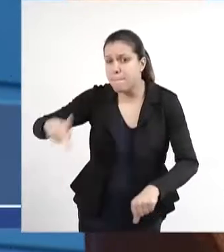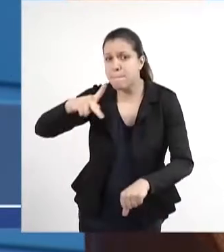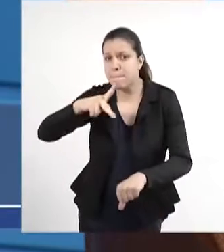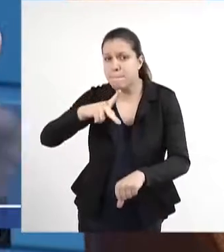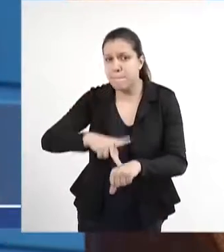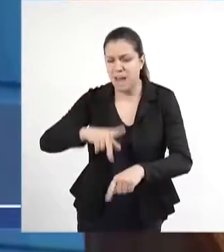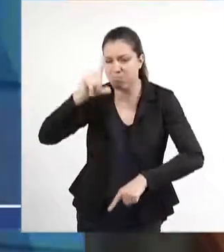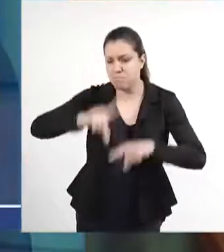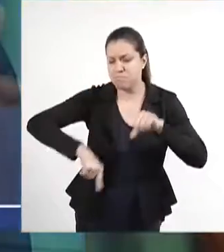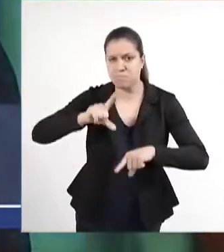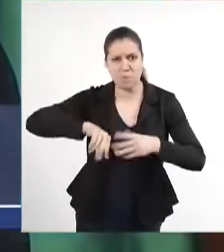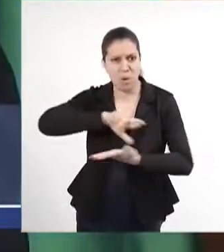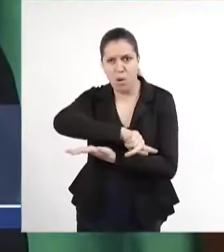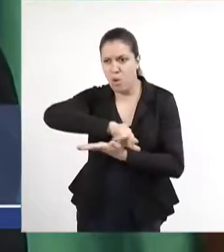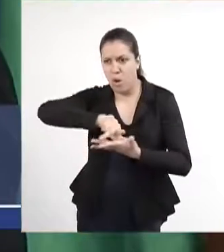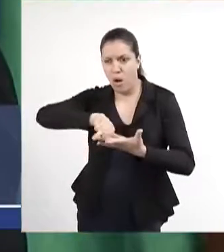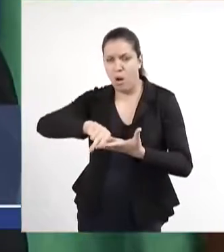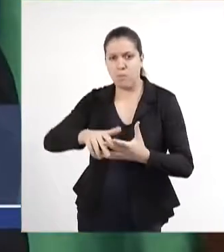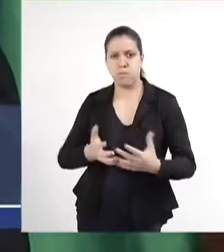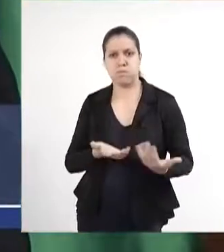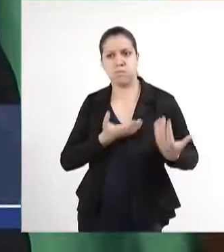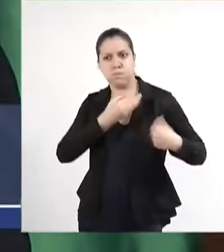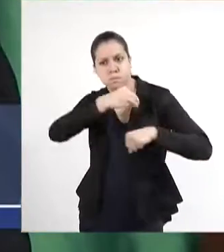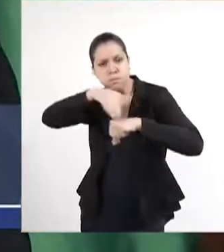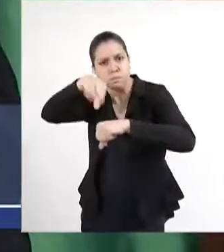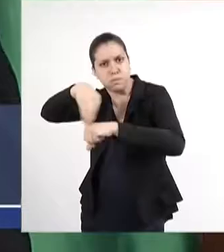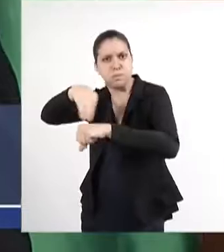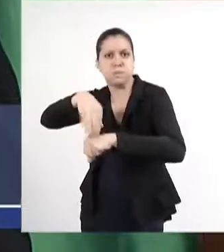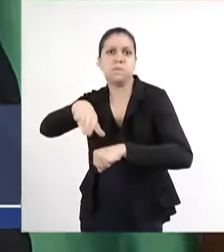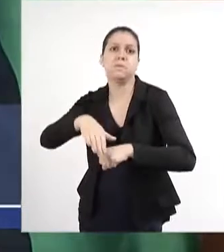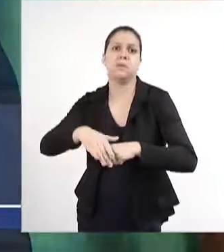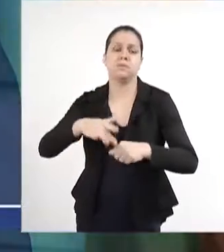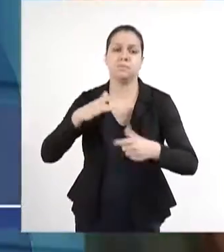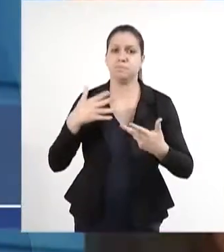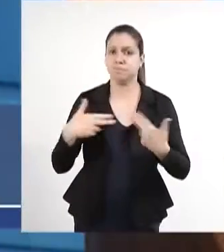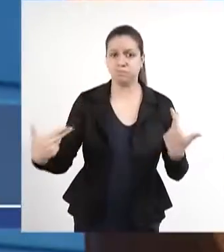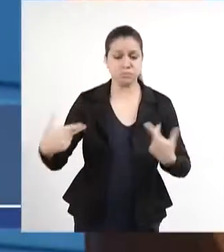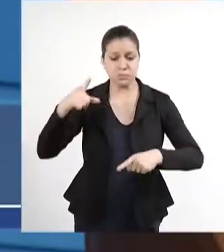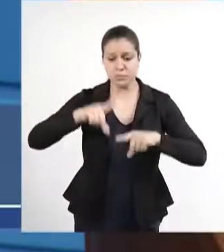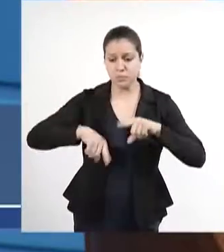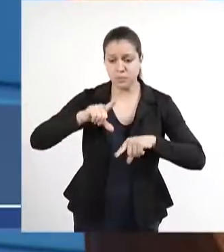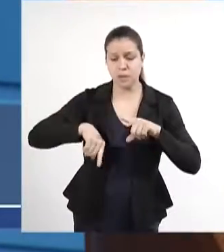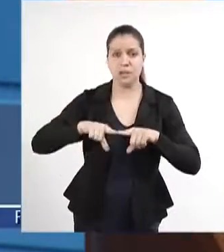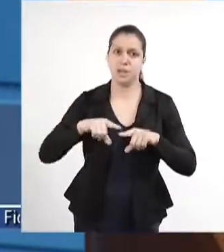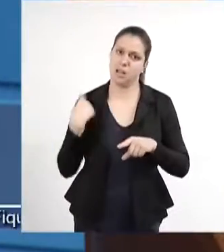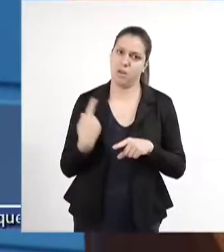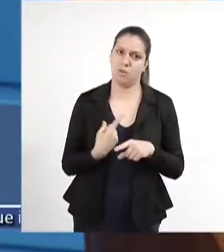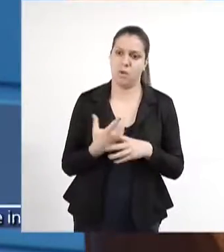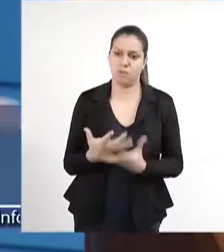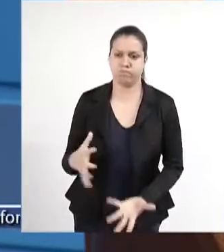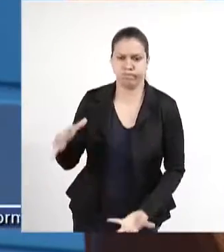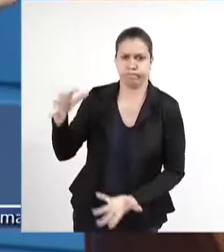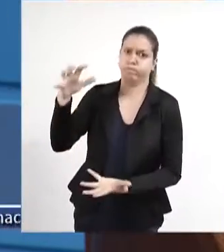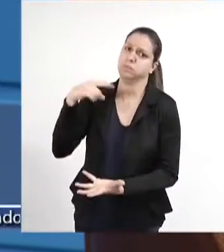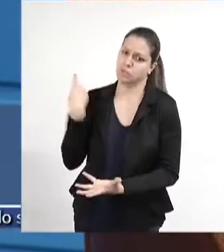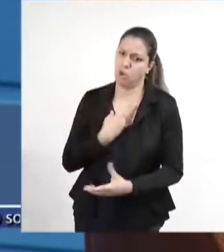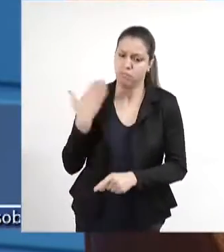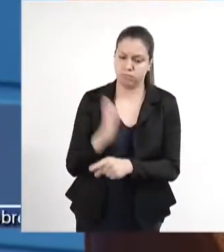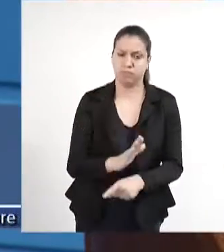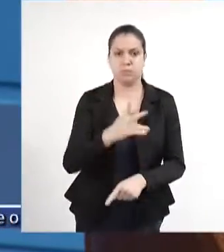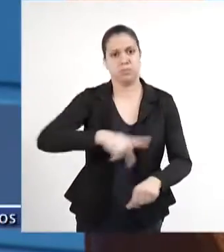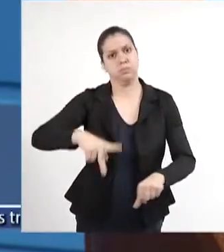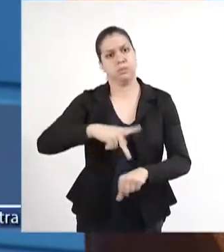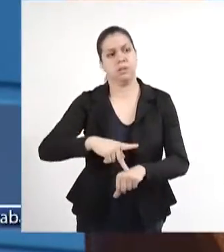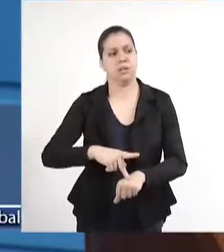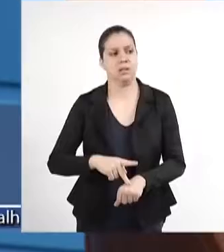e após safra, recorde após recorde, deputado Renato Câmara, de produção. Então, nós temos feito o dever de casa, não temos